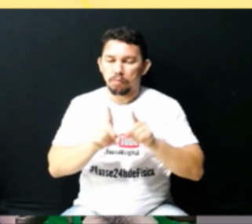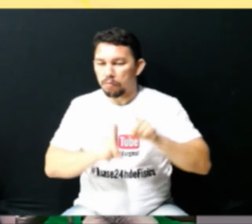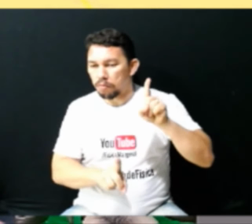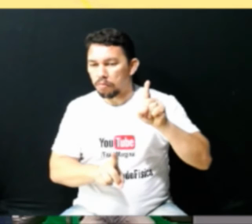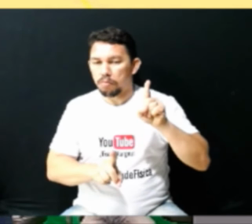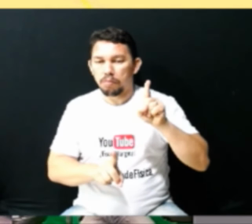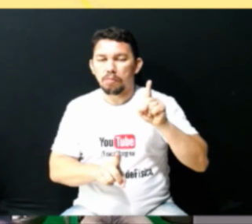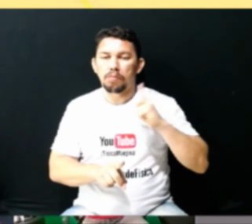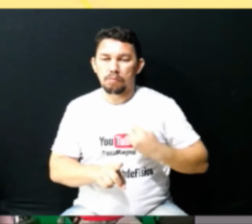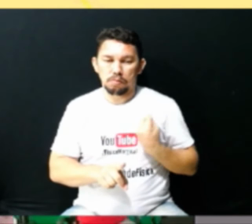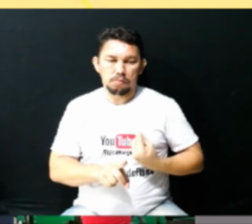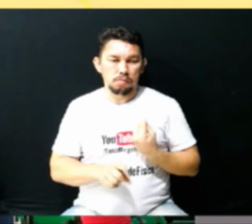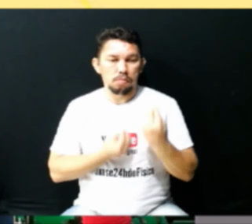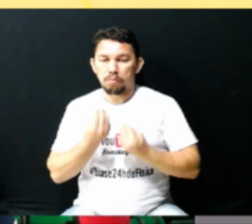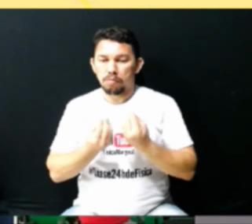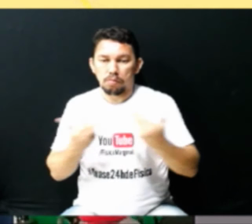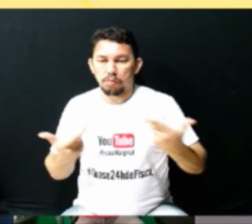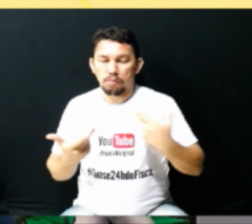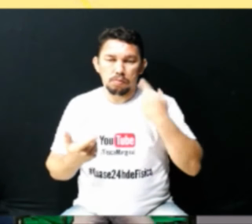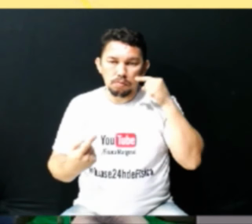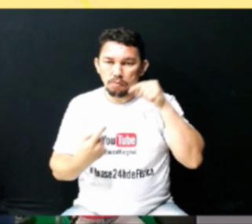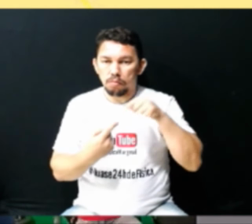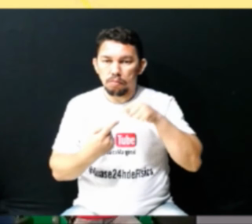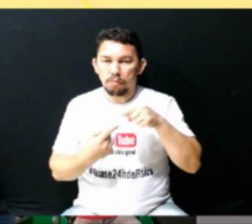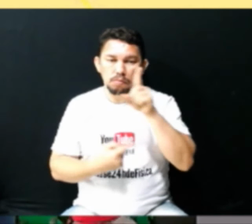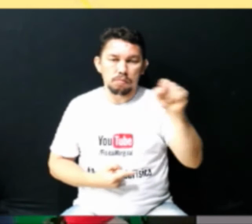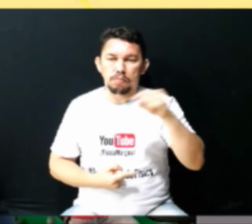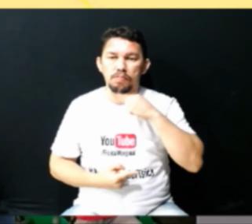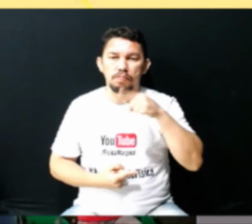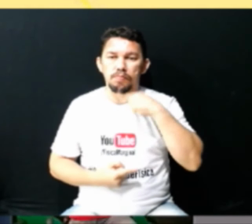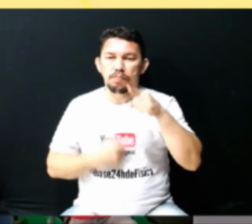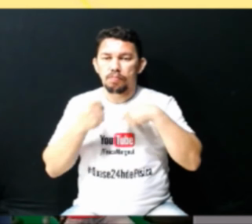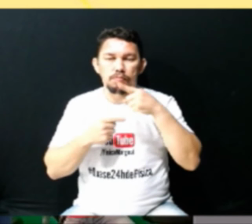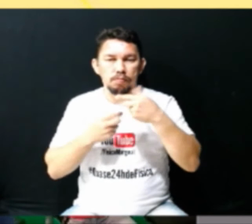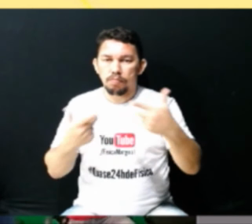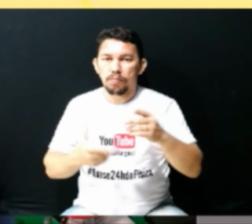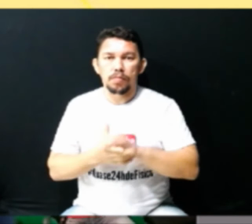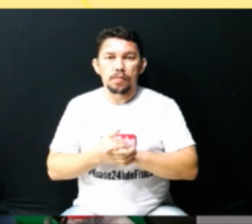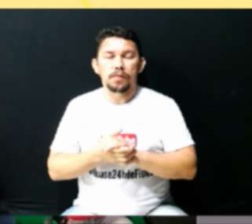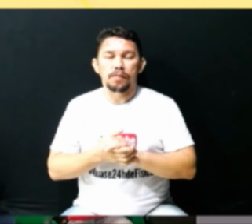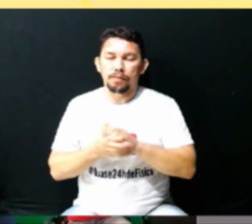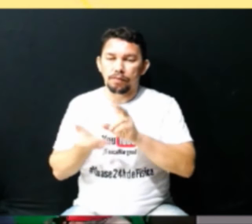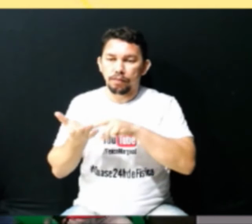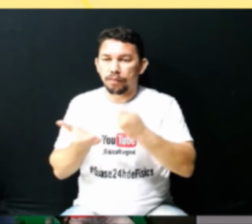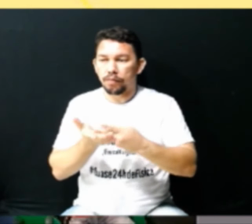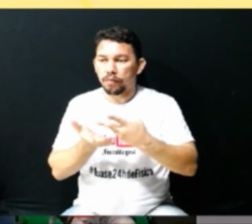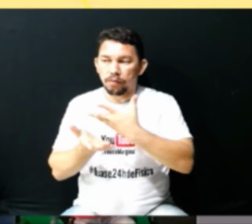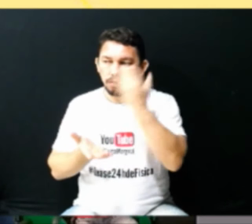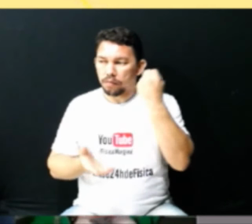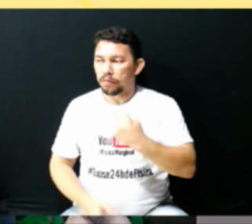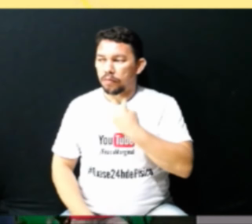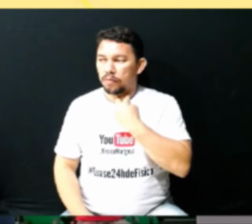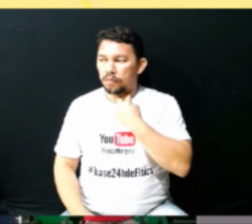mas você nunca vai ter um rendimento de 100%. Então, aqui, na interpretação, você não pode esquecer de que eu aumentei